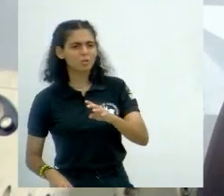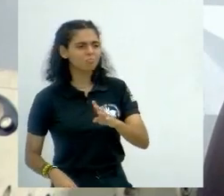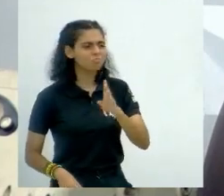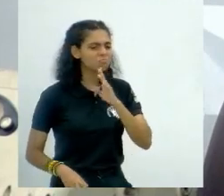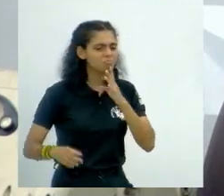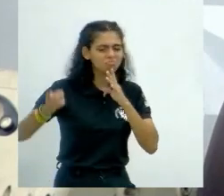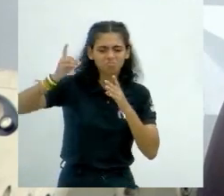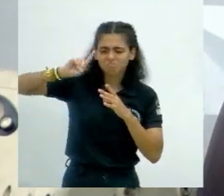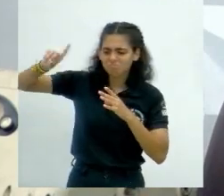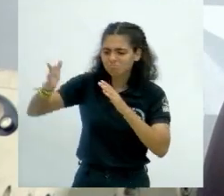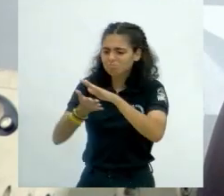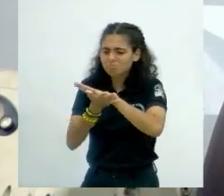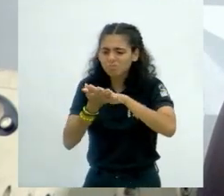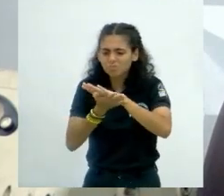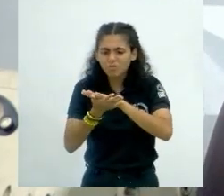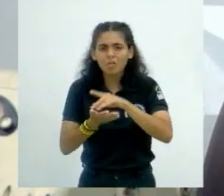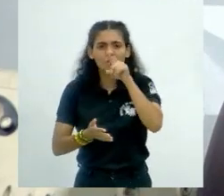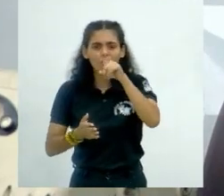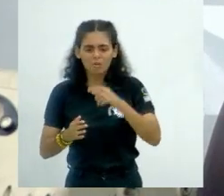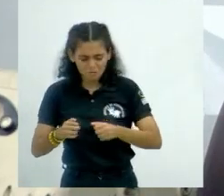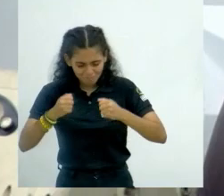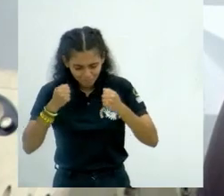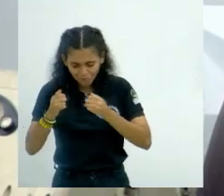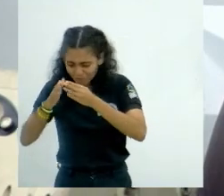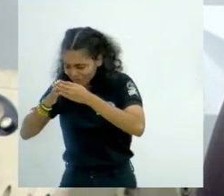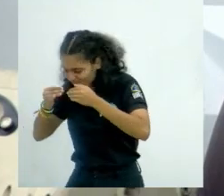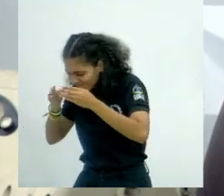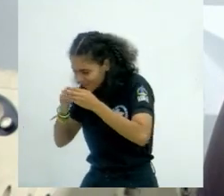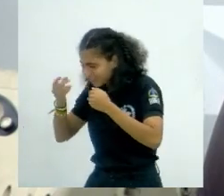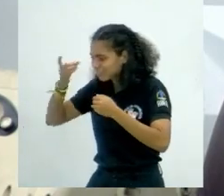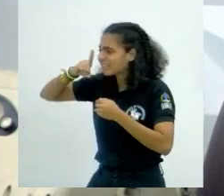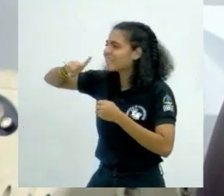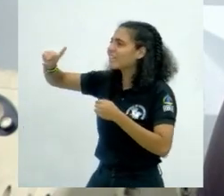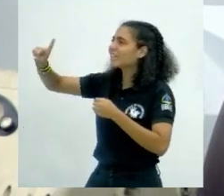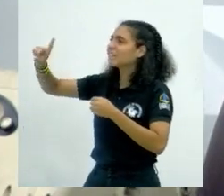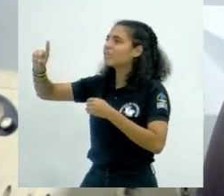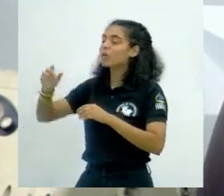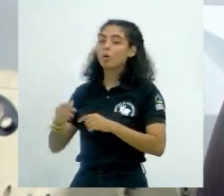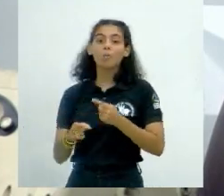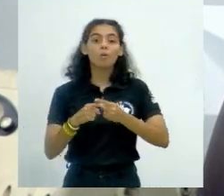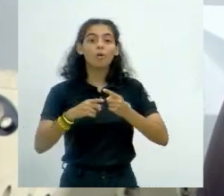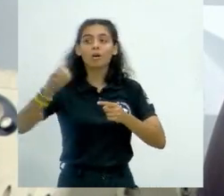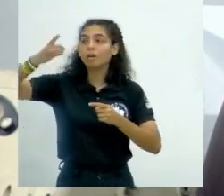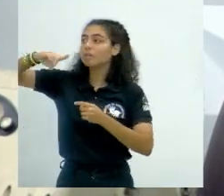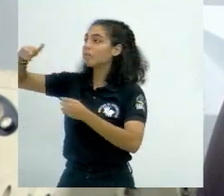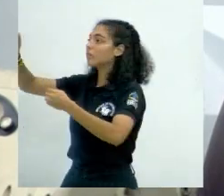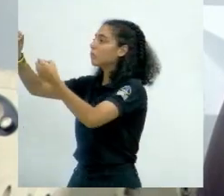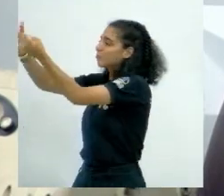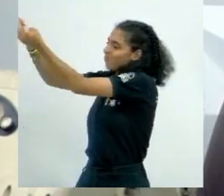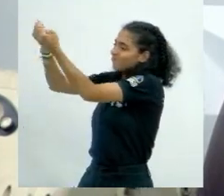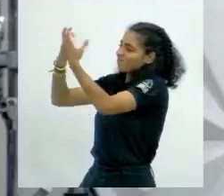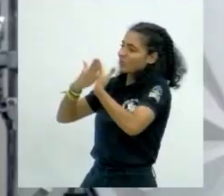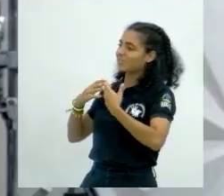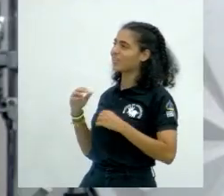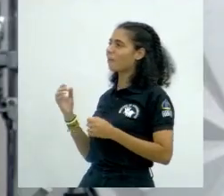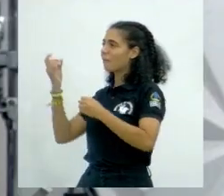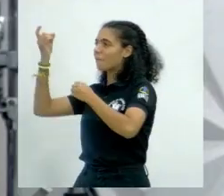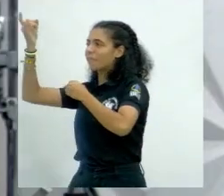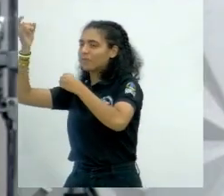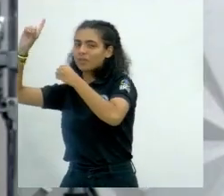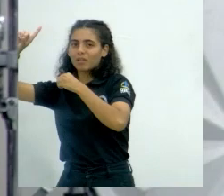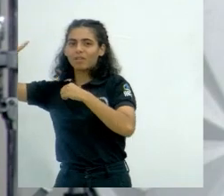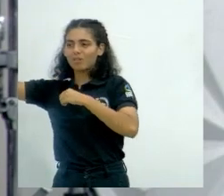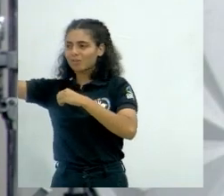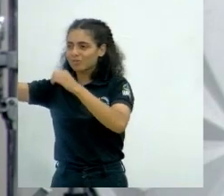peça a Deus, que a todos dá livremente ou liberalmente, de boa